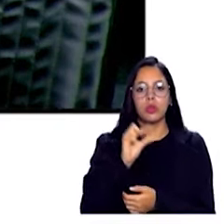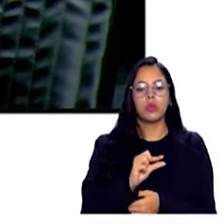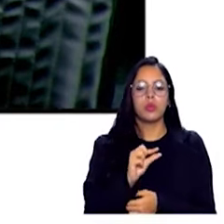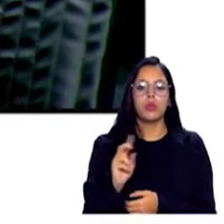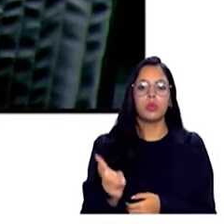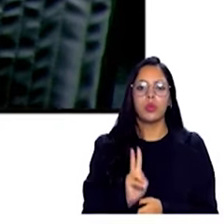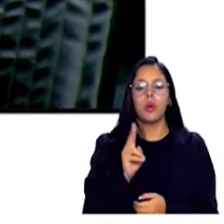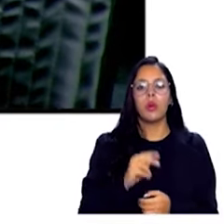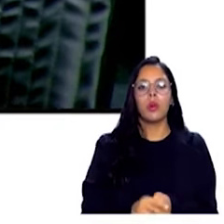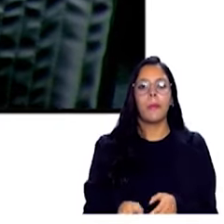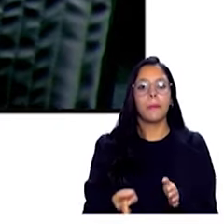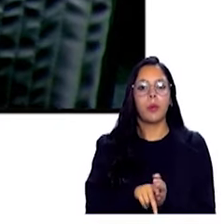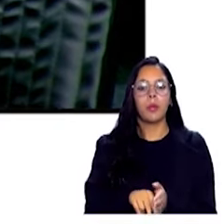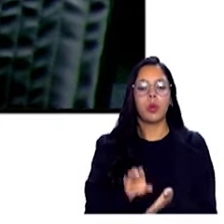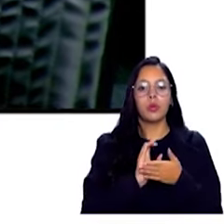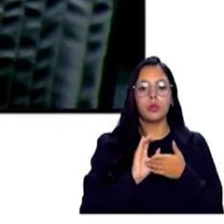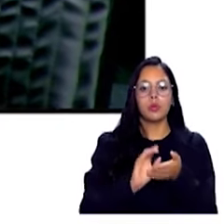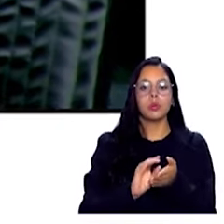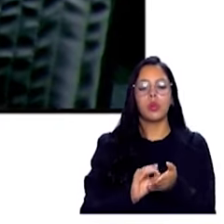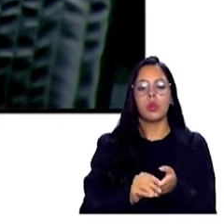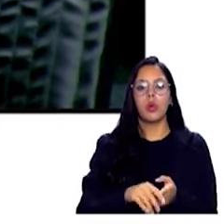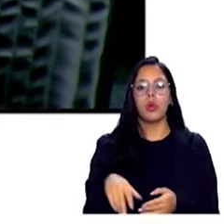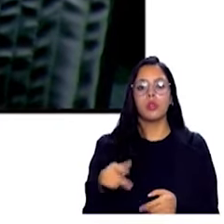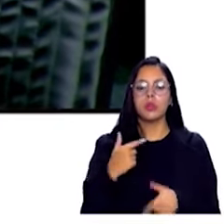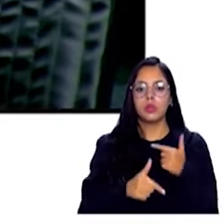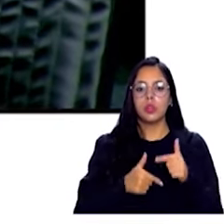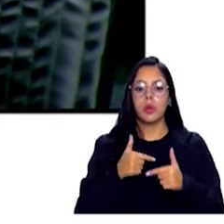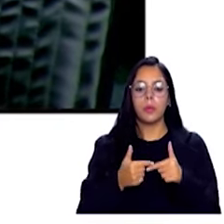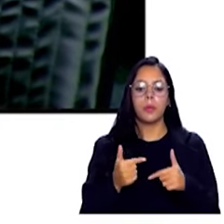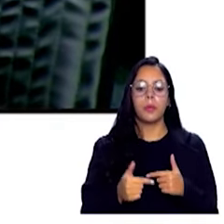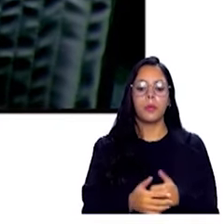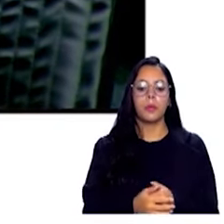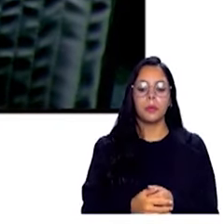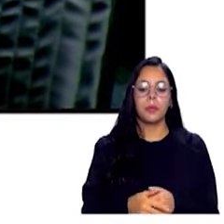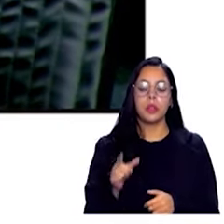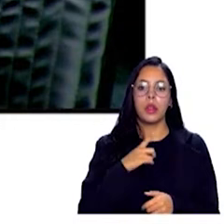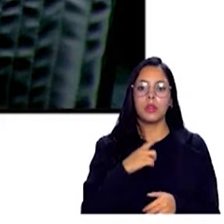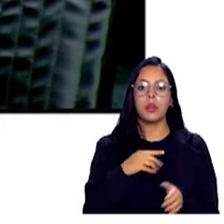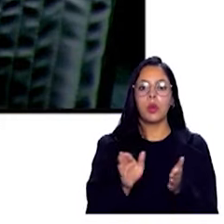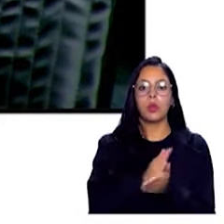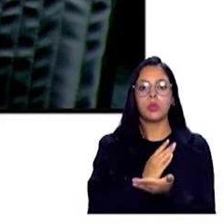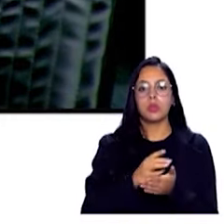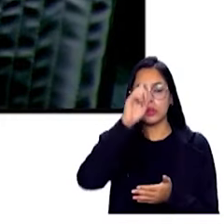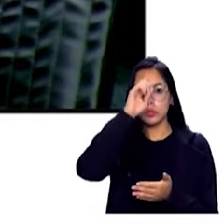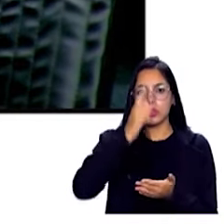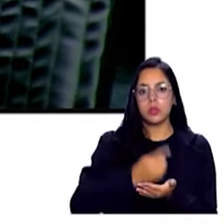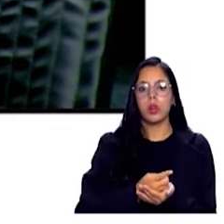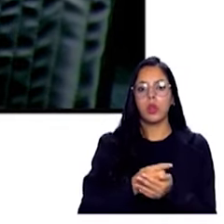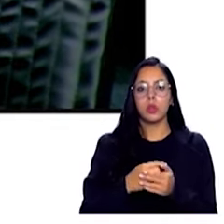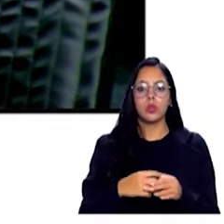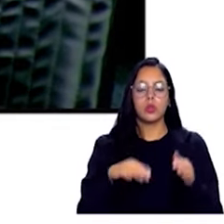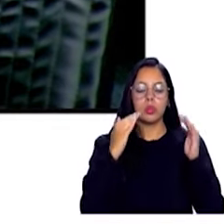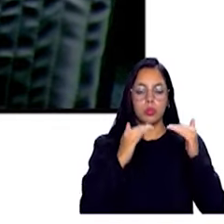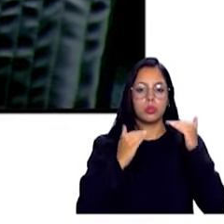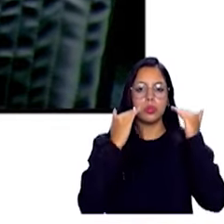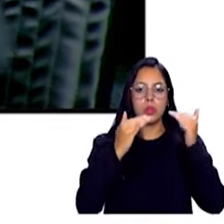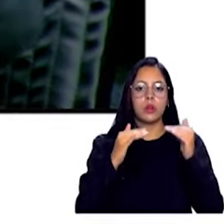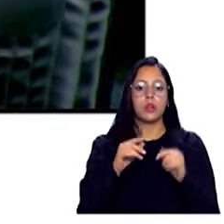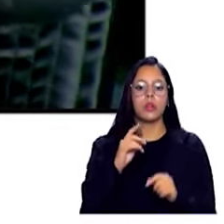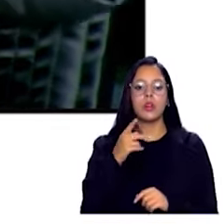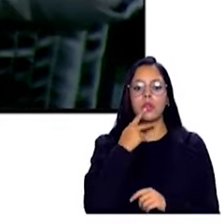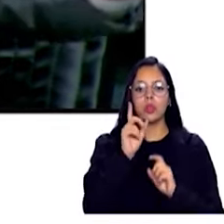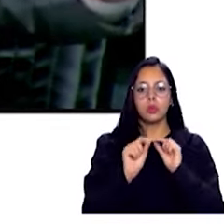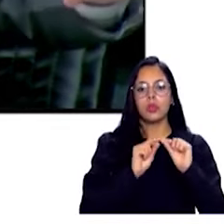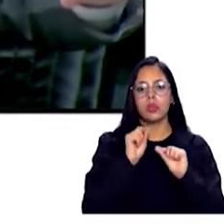355.2022 né provavelmente vocês devem ter visto essa decisão do supremo o Supremo disse o seguinte basicamente não é que você não possa vir